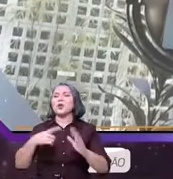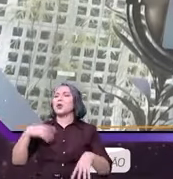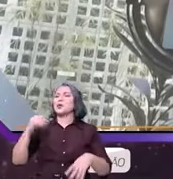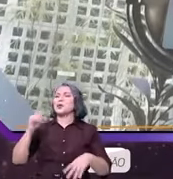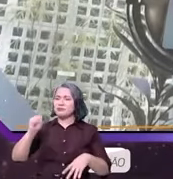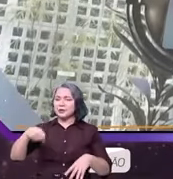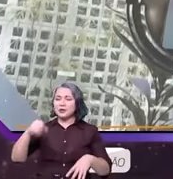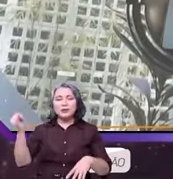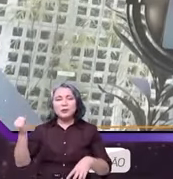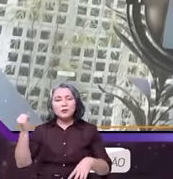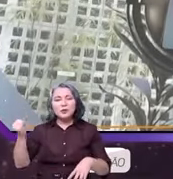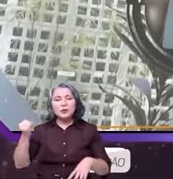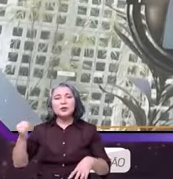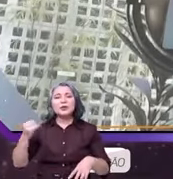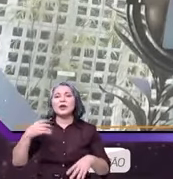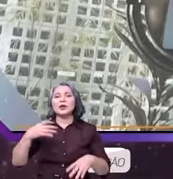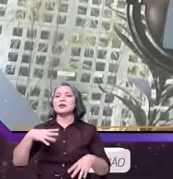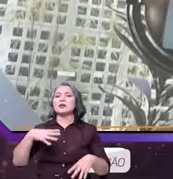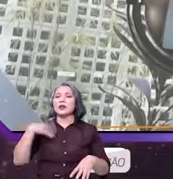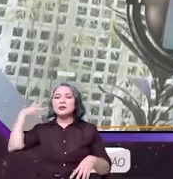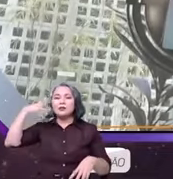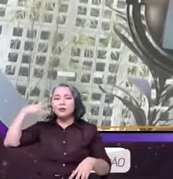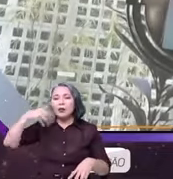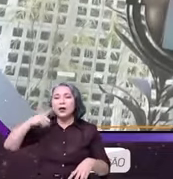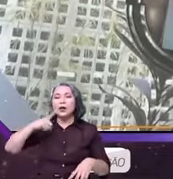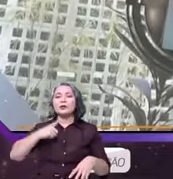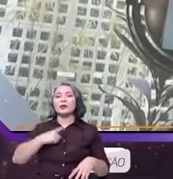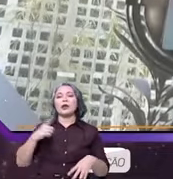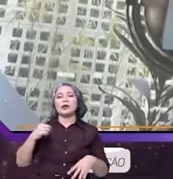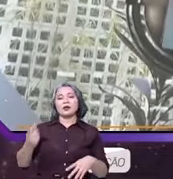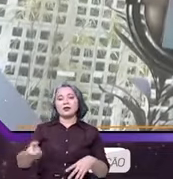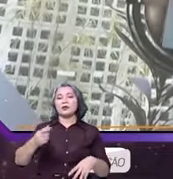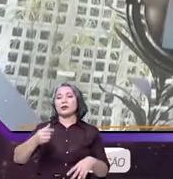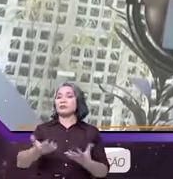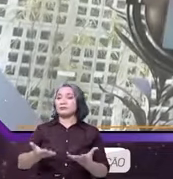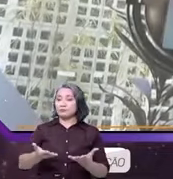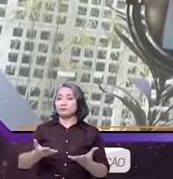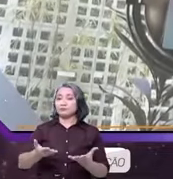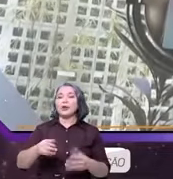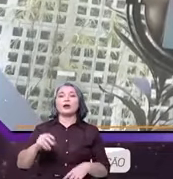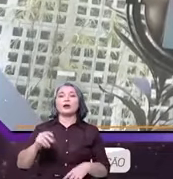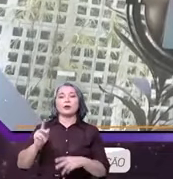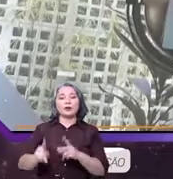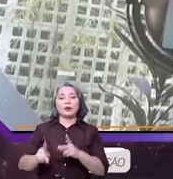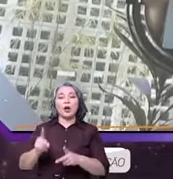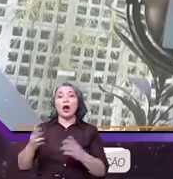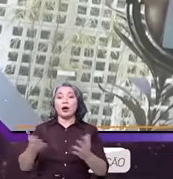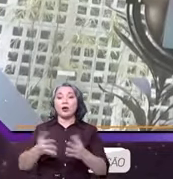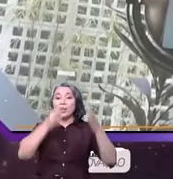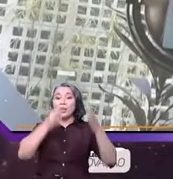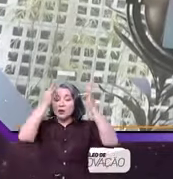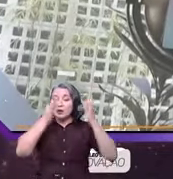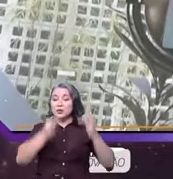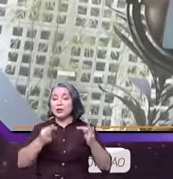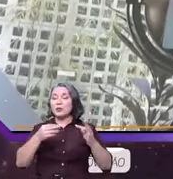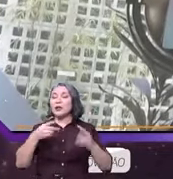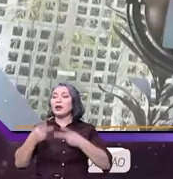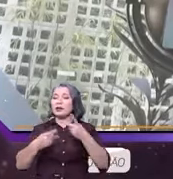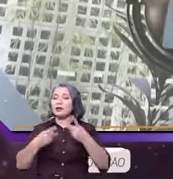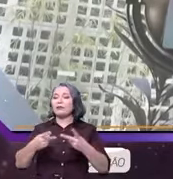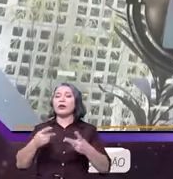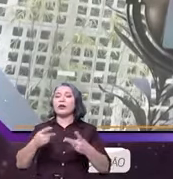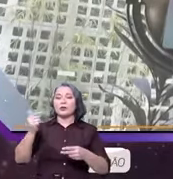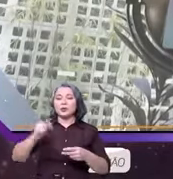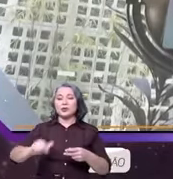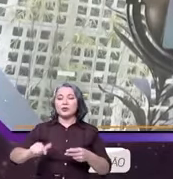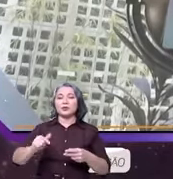desse depoimento que vem sendo prestado pelo doutor Cândido, e aí eu vou assegurar a palavra à testemunha agora para que ela dê prosseguimento ao seu